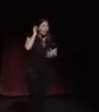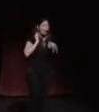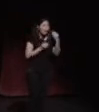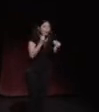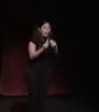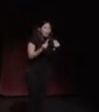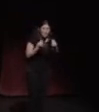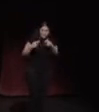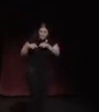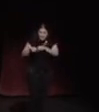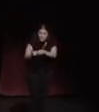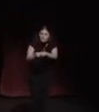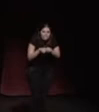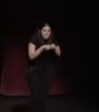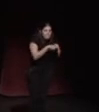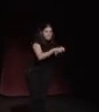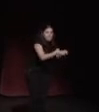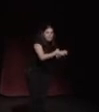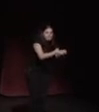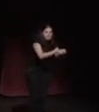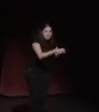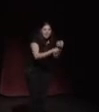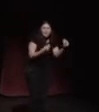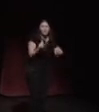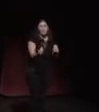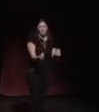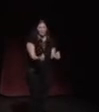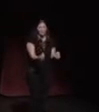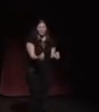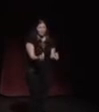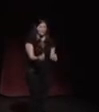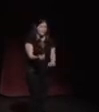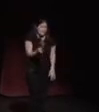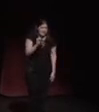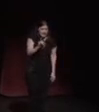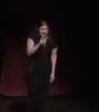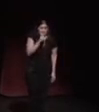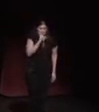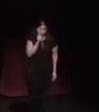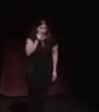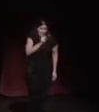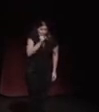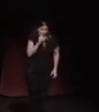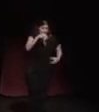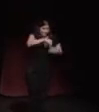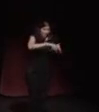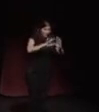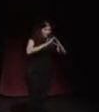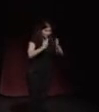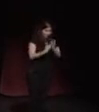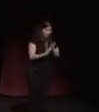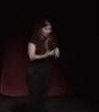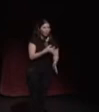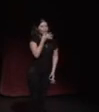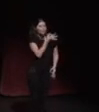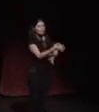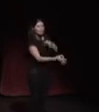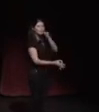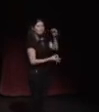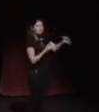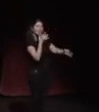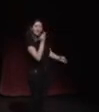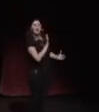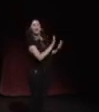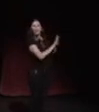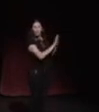de parceria. Porque quando os pais estão mais na escola, obviamente eles opinam mais, eles participam mais, eles